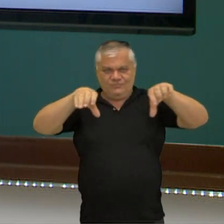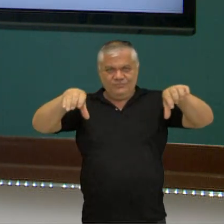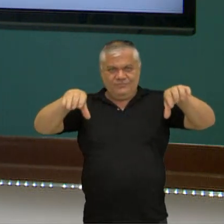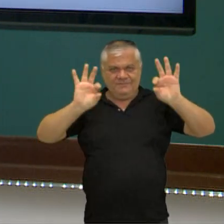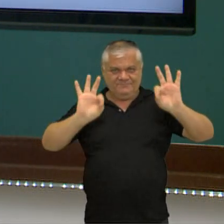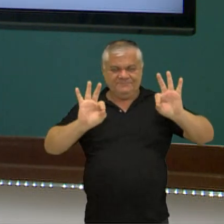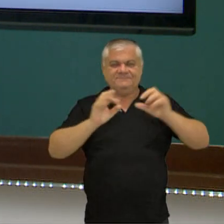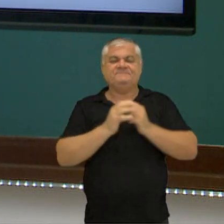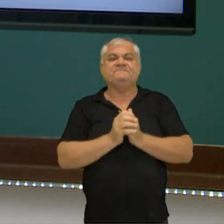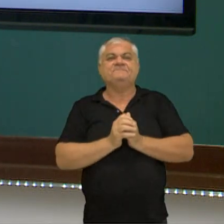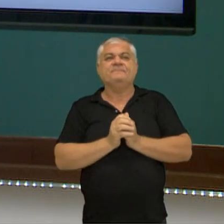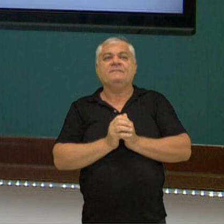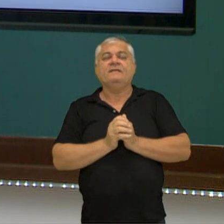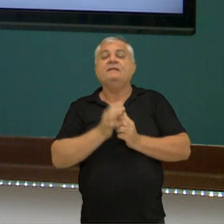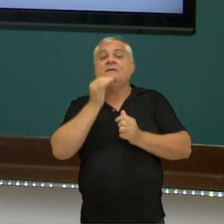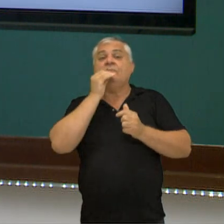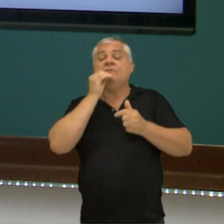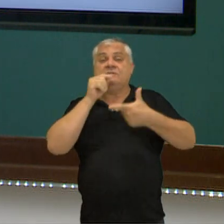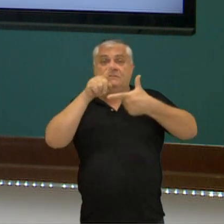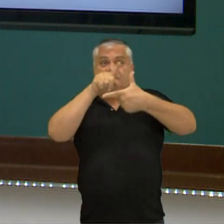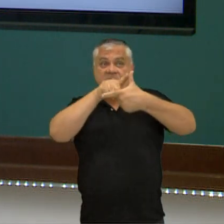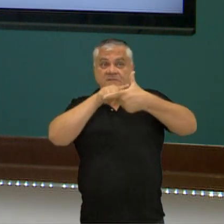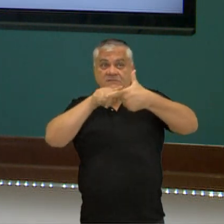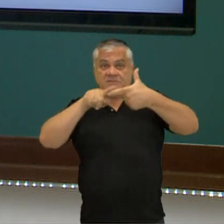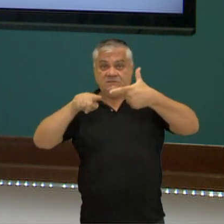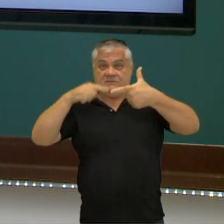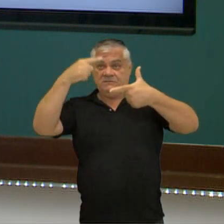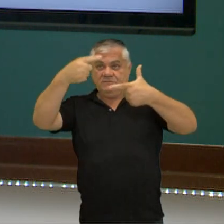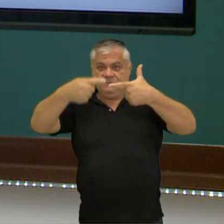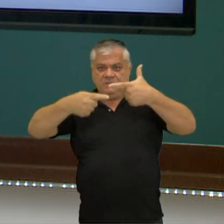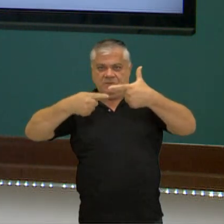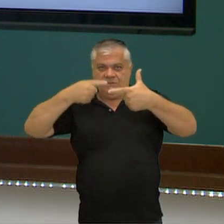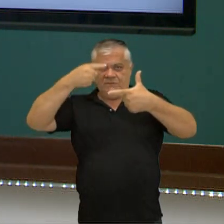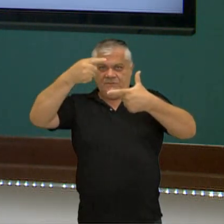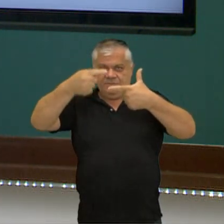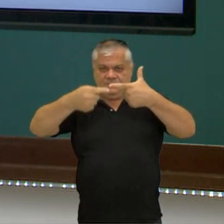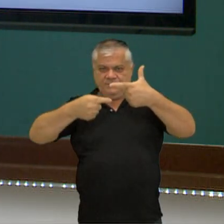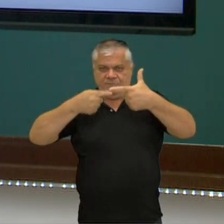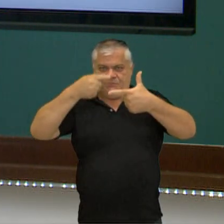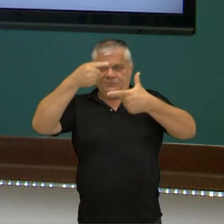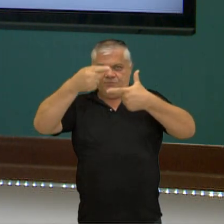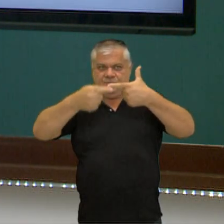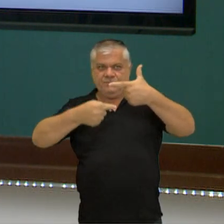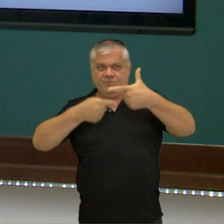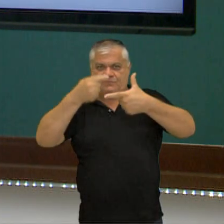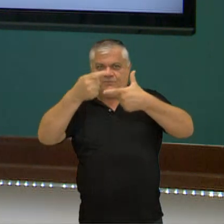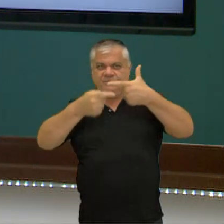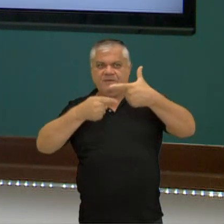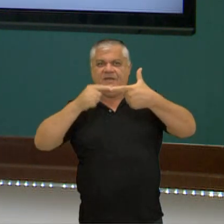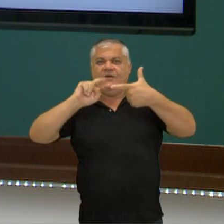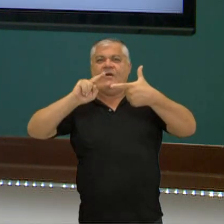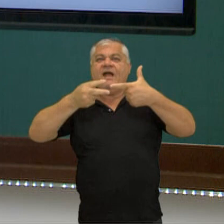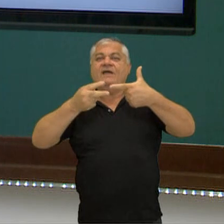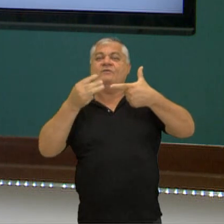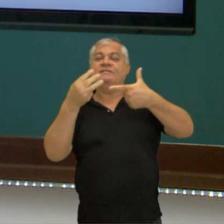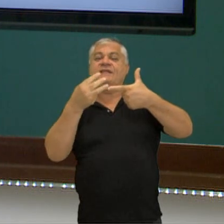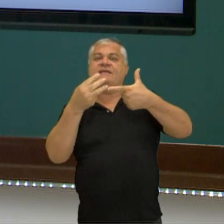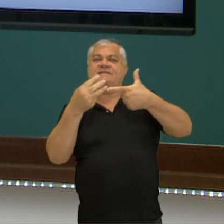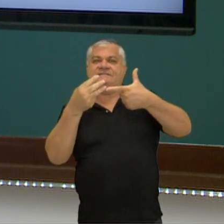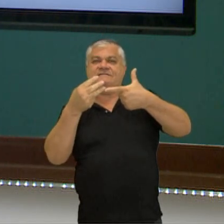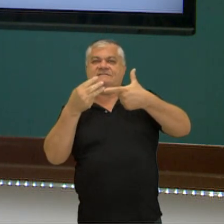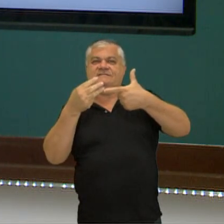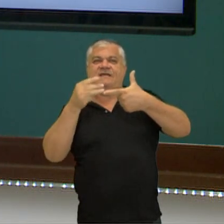deitado, né? A gente pode dizer. Então, portanto, se ele está girando nesse jeito aqui, o raio aqui vai ser 3